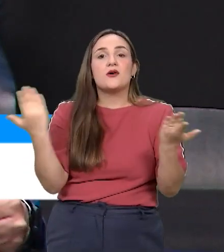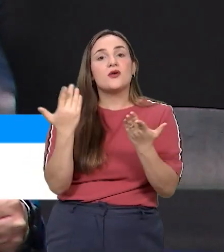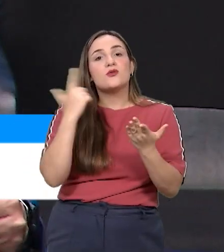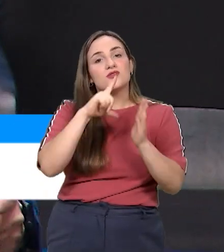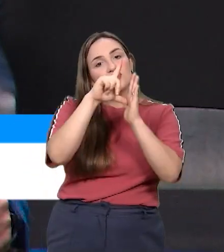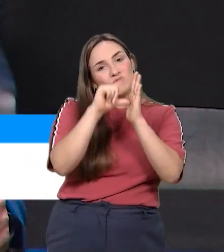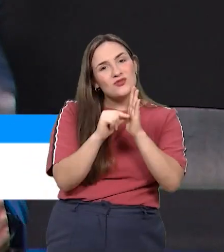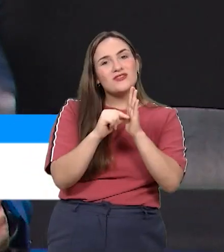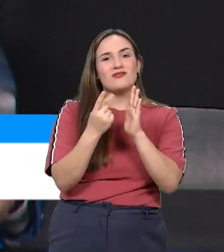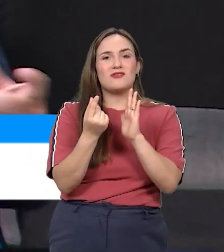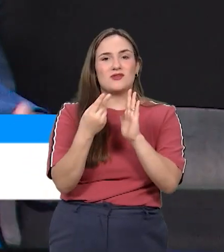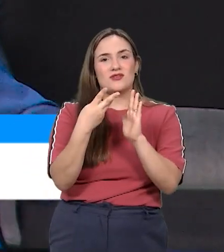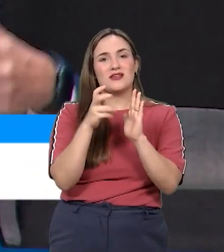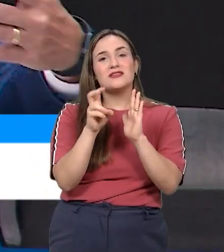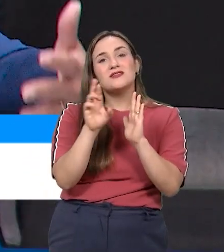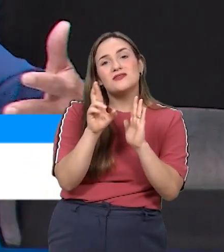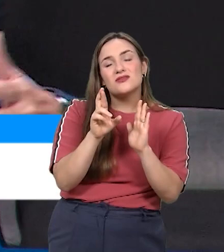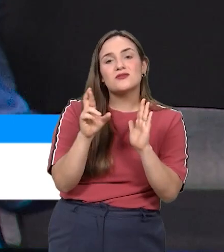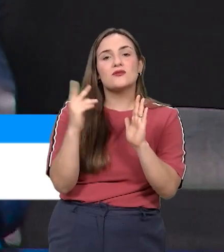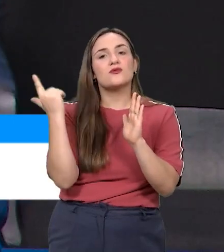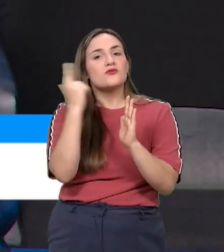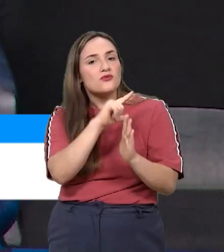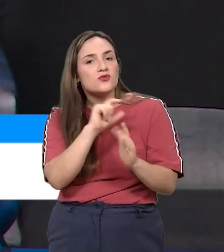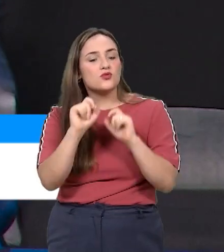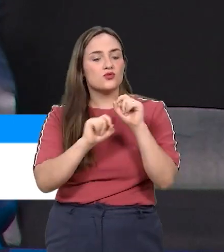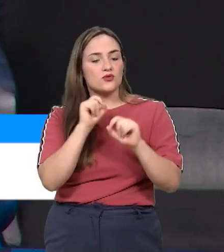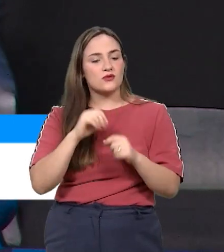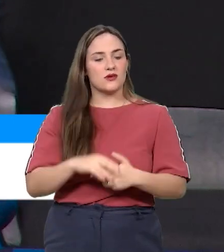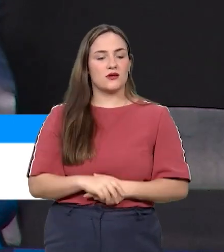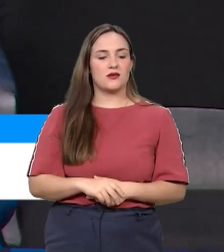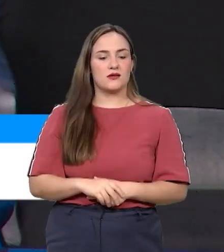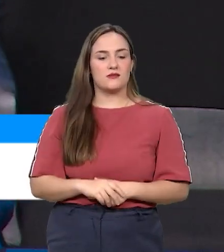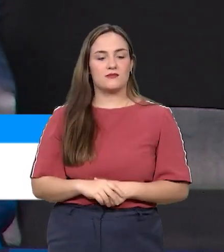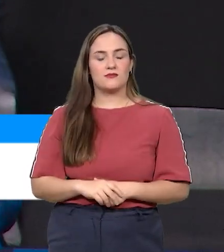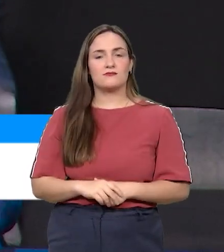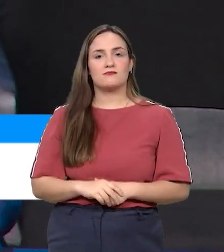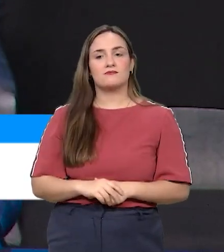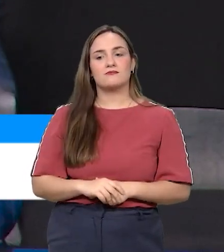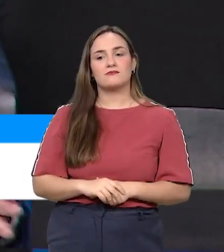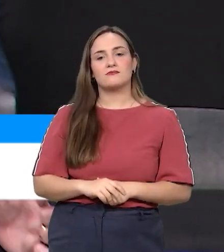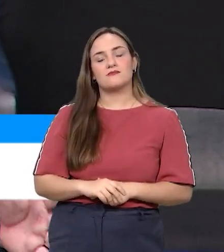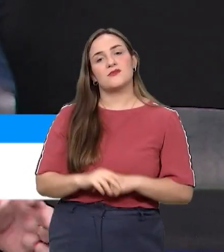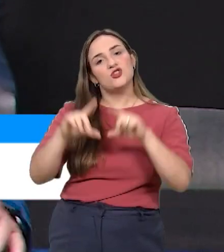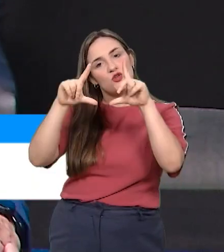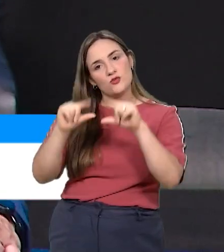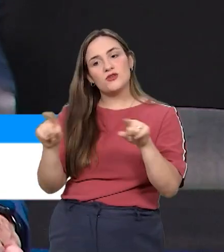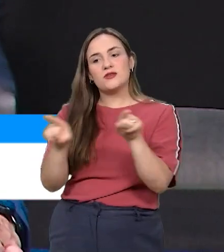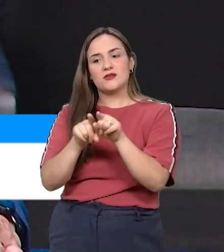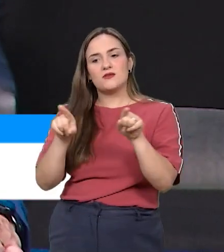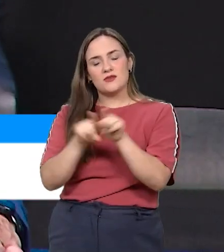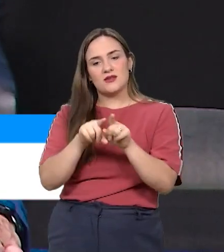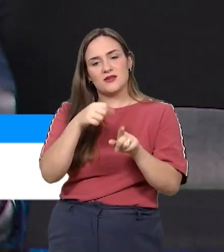diminuir a contribuição, ver a possibilidade de daqui 120 dias ser menos